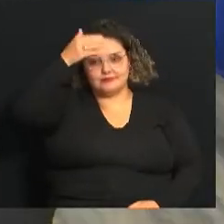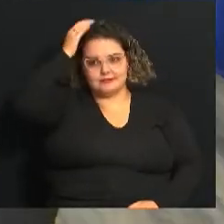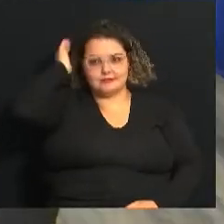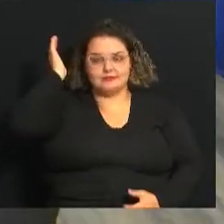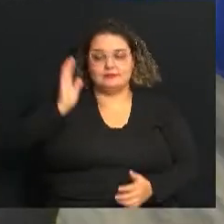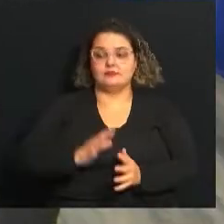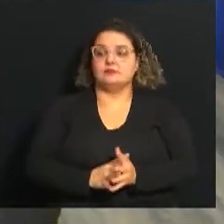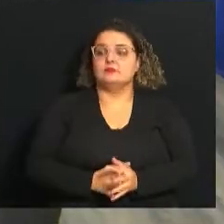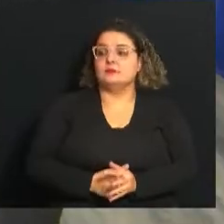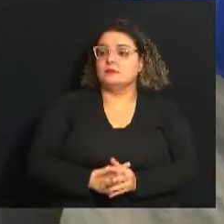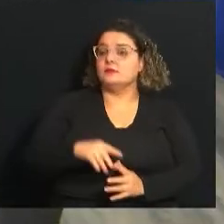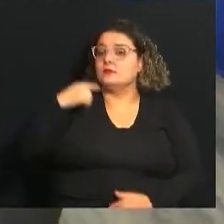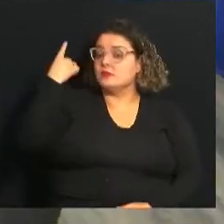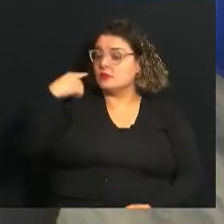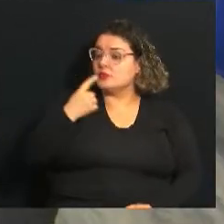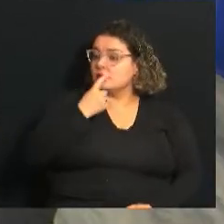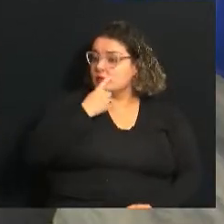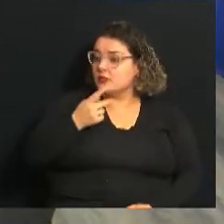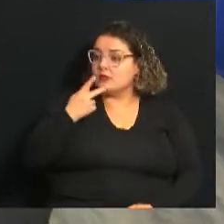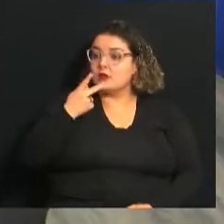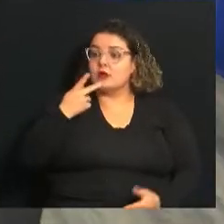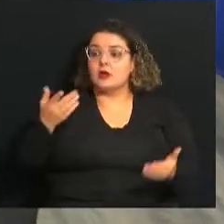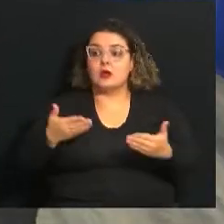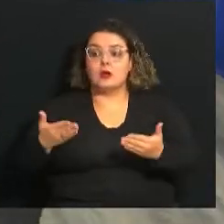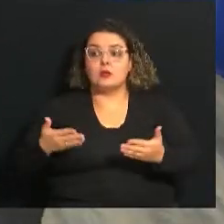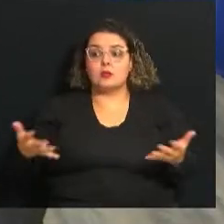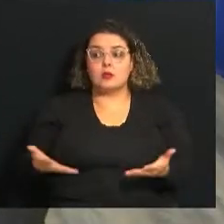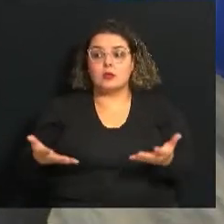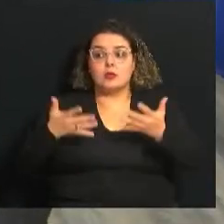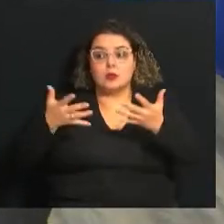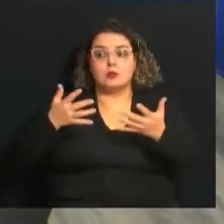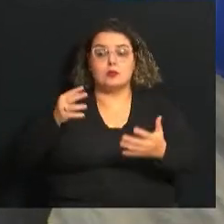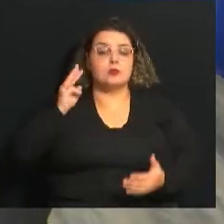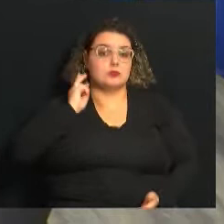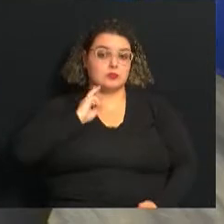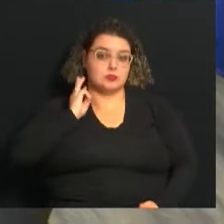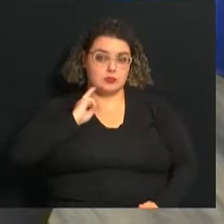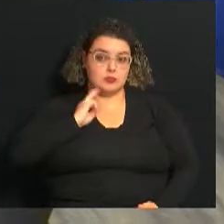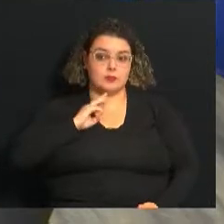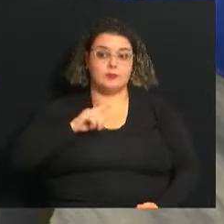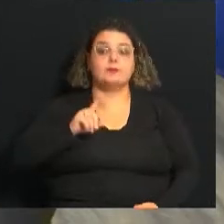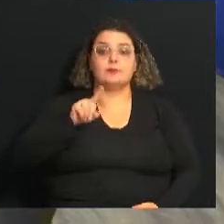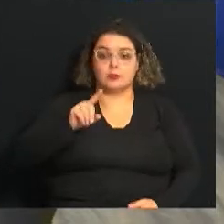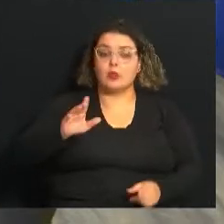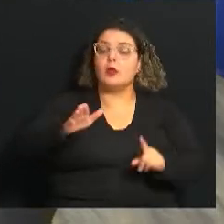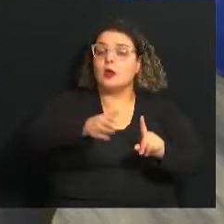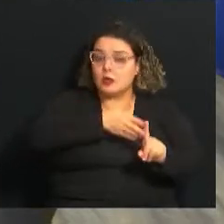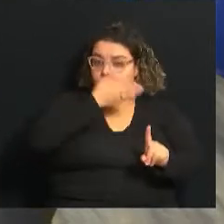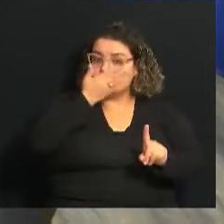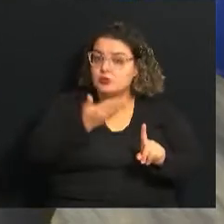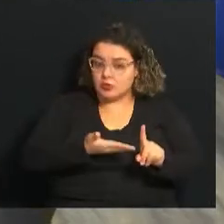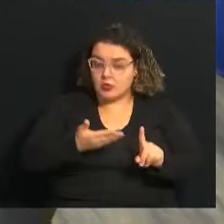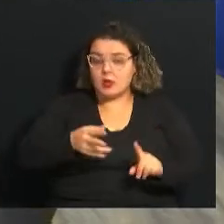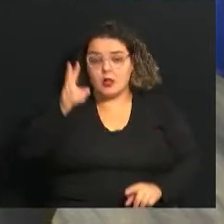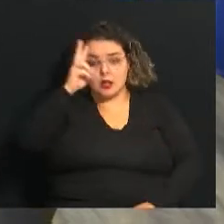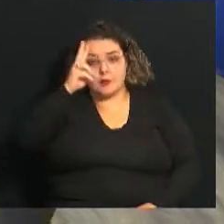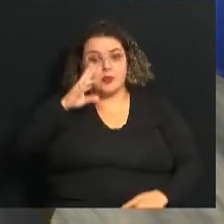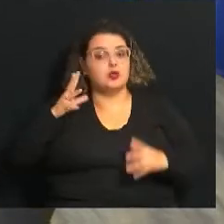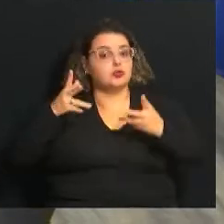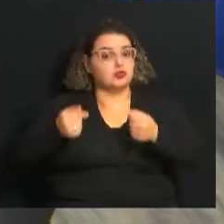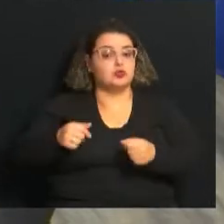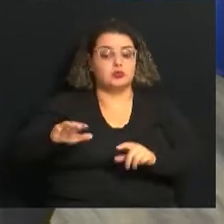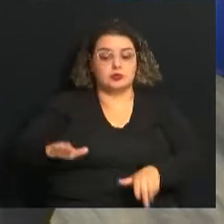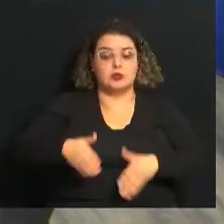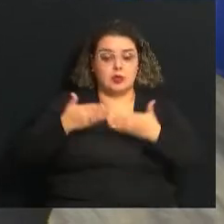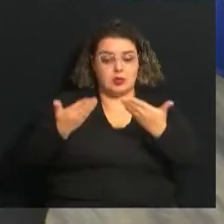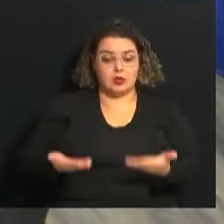Abreu, a gente fala agora sobre uma iniciativa do vereador Cecílio Santos. São as honrarias. A gente lembra que todas as homenagens